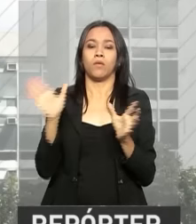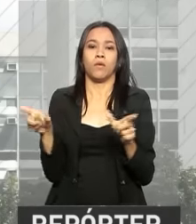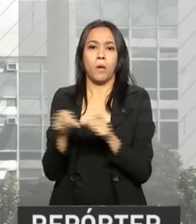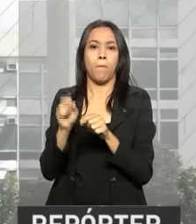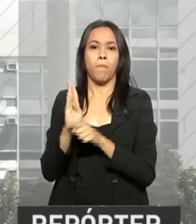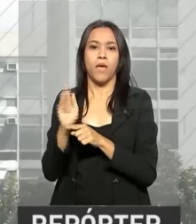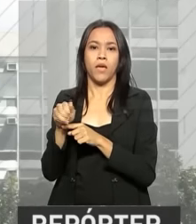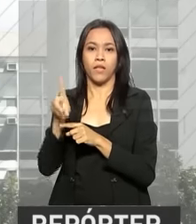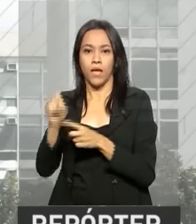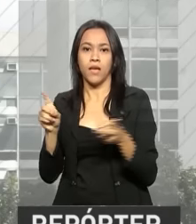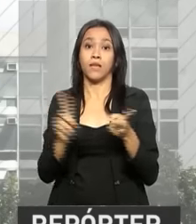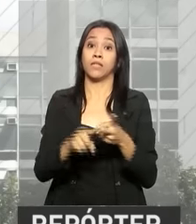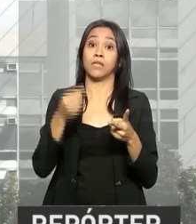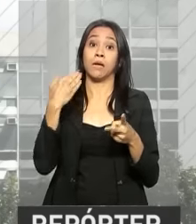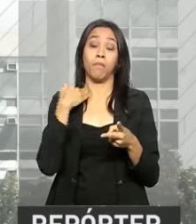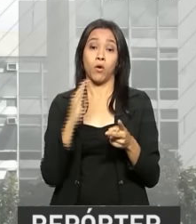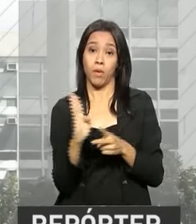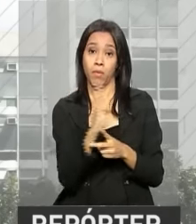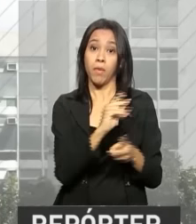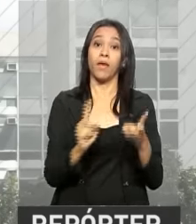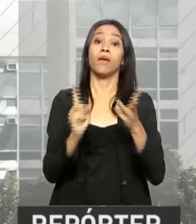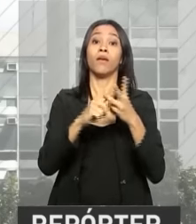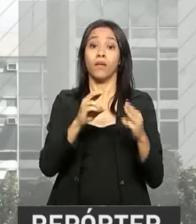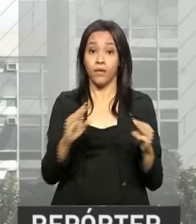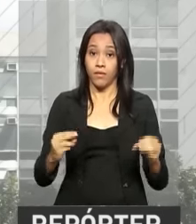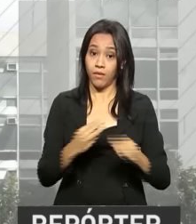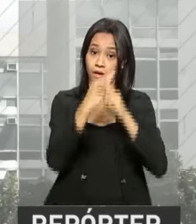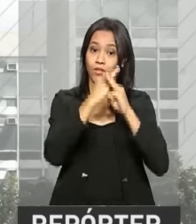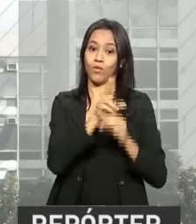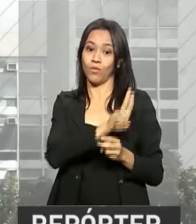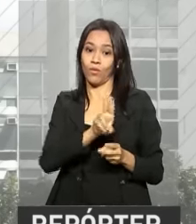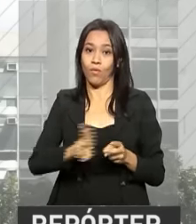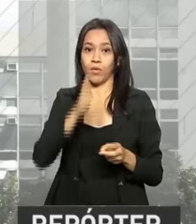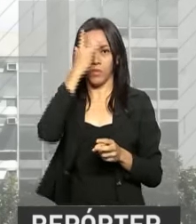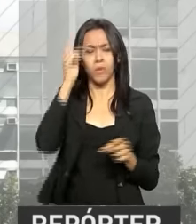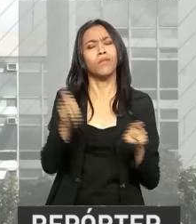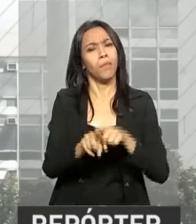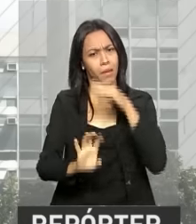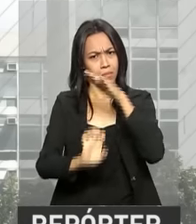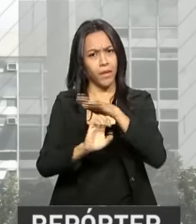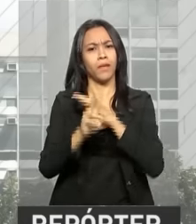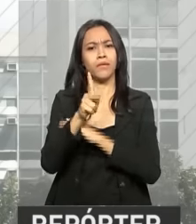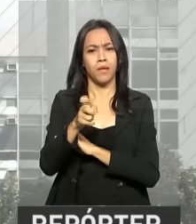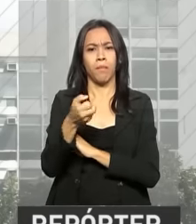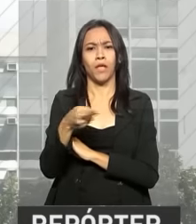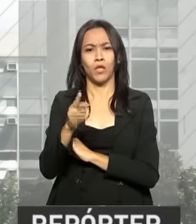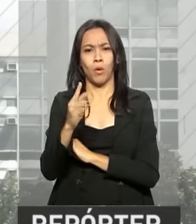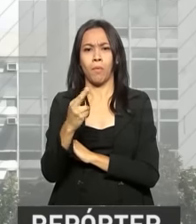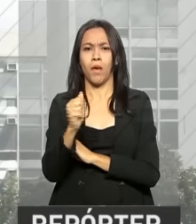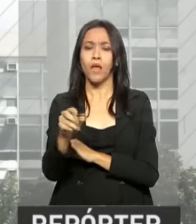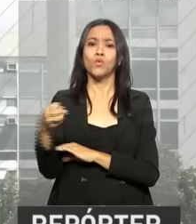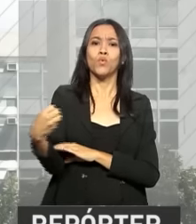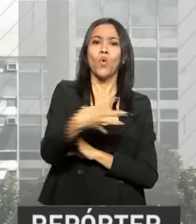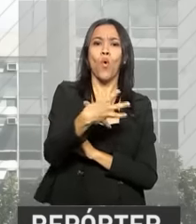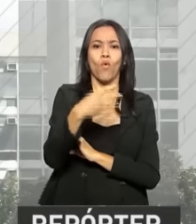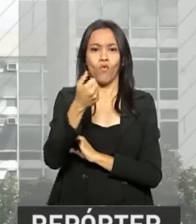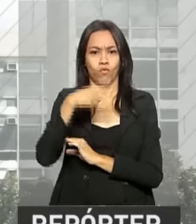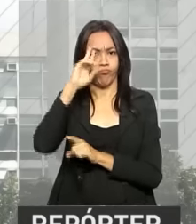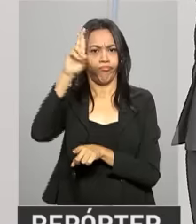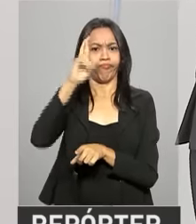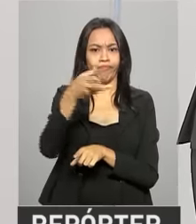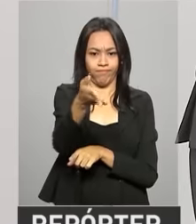DS Banco do Brasil e Caixa Econômica a Petrobras também terá novo comando o economista Pedro